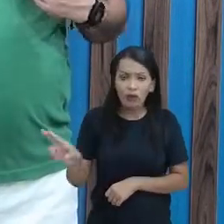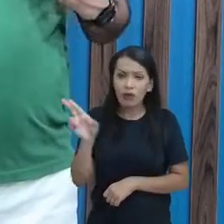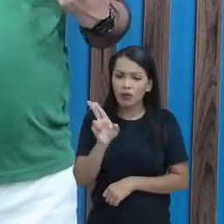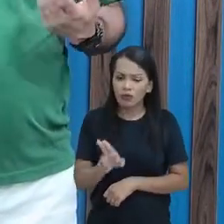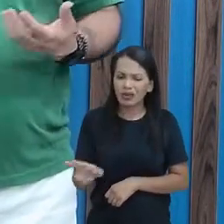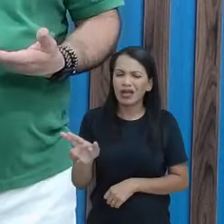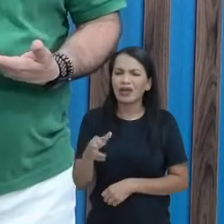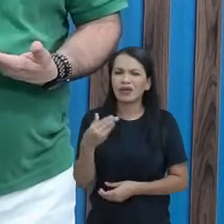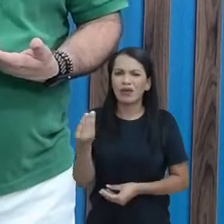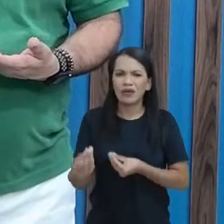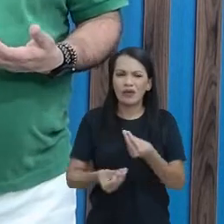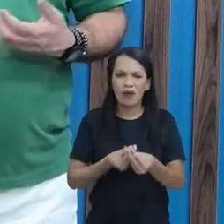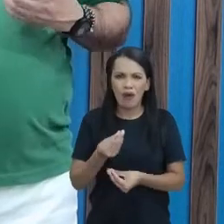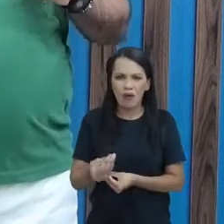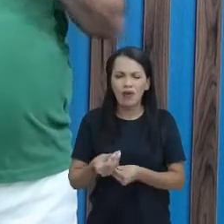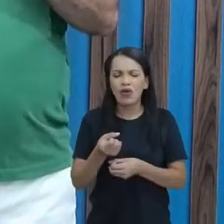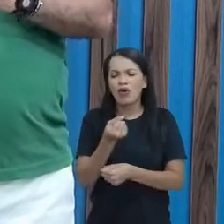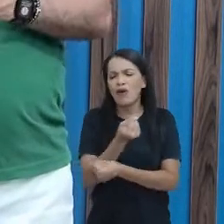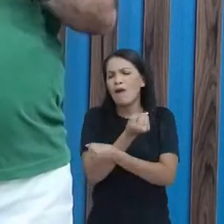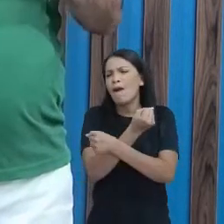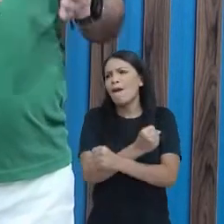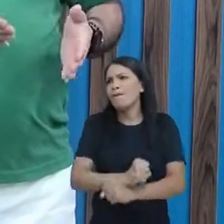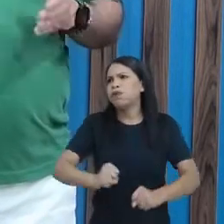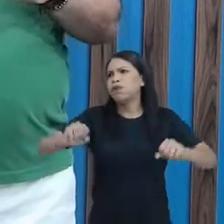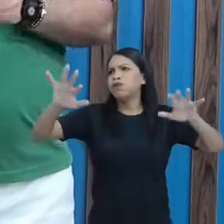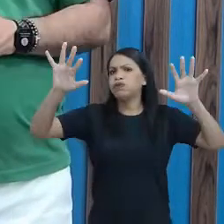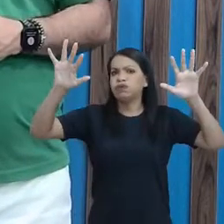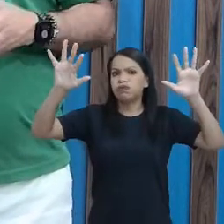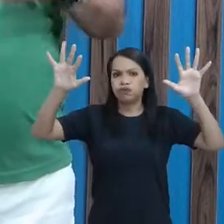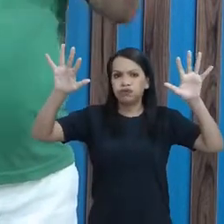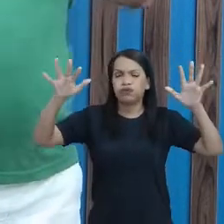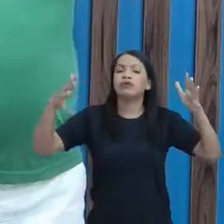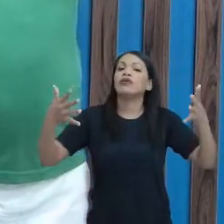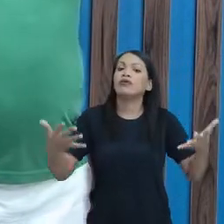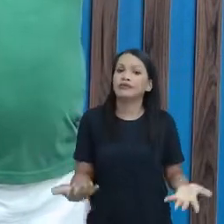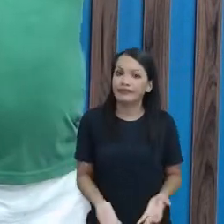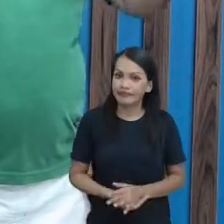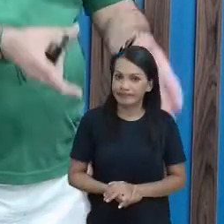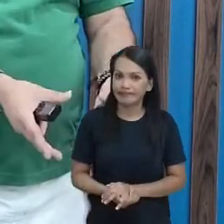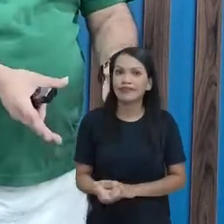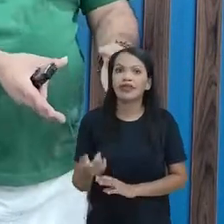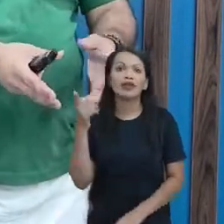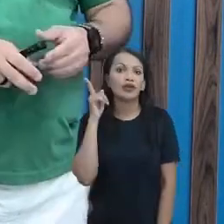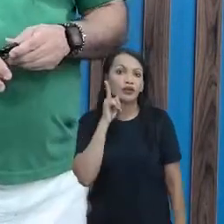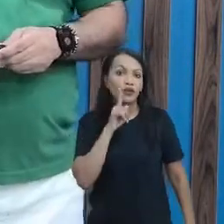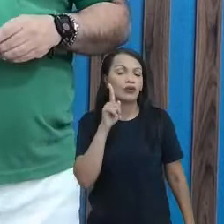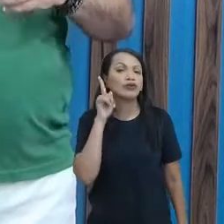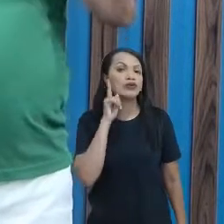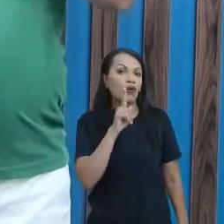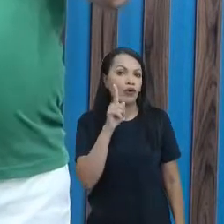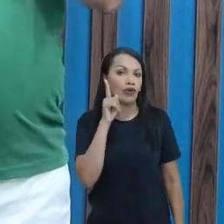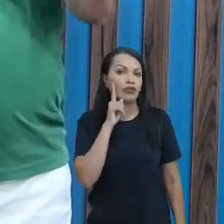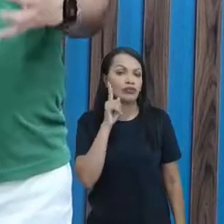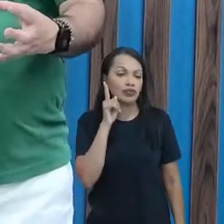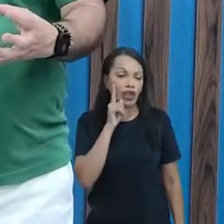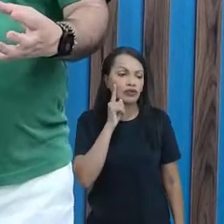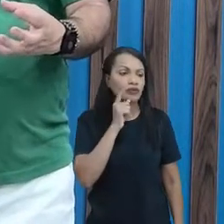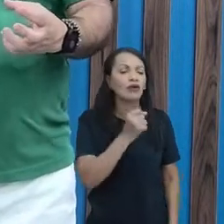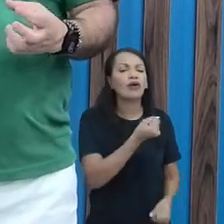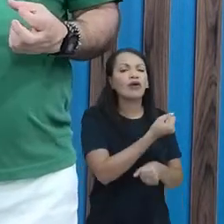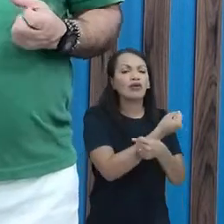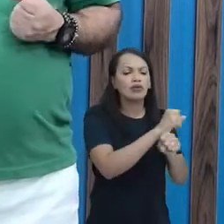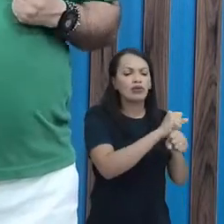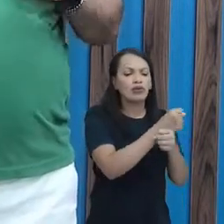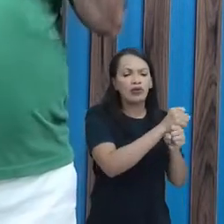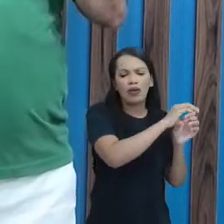armas de destruição em massa, as bombas de Hiroshima e Nagasaki, né, que os Estados Unidos lança sobre o Japão. Esse episódio das